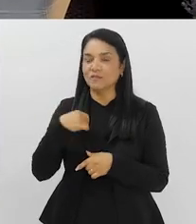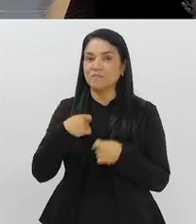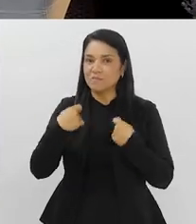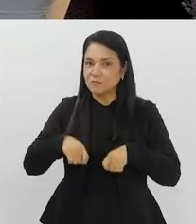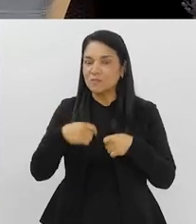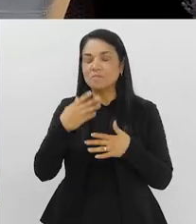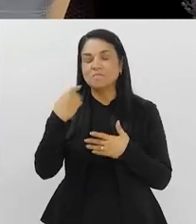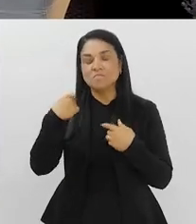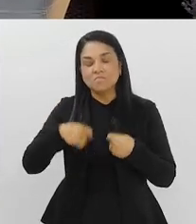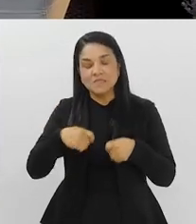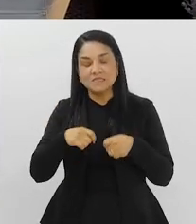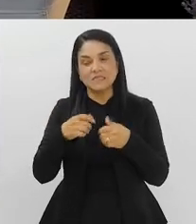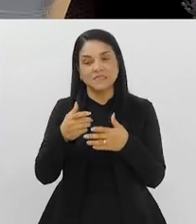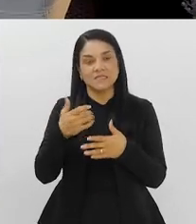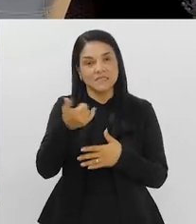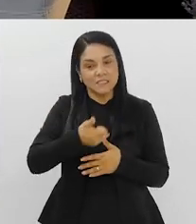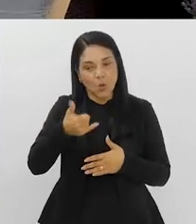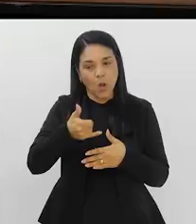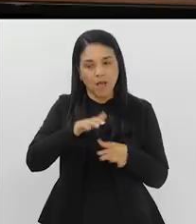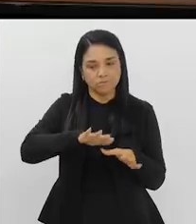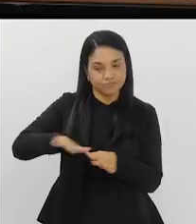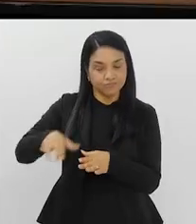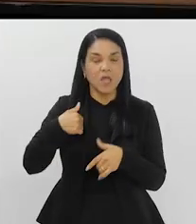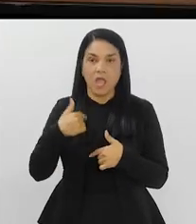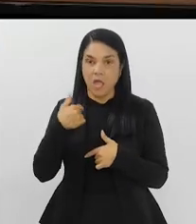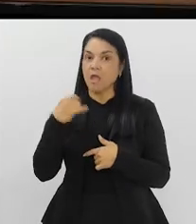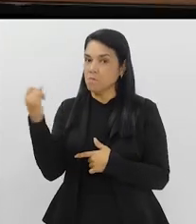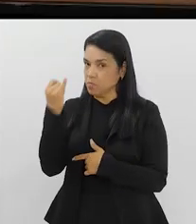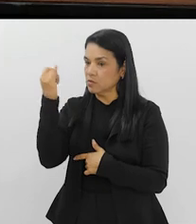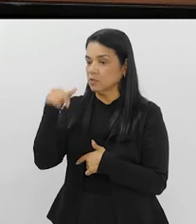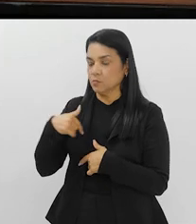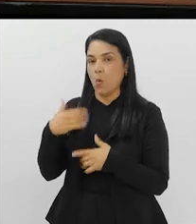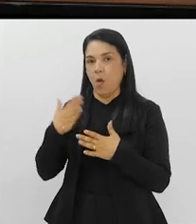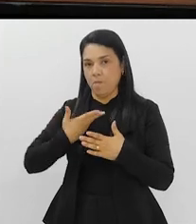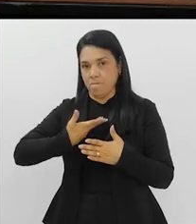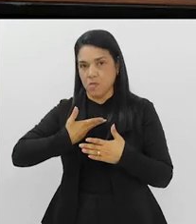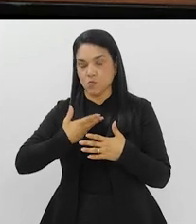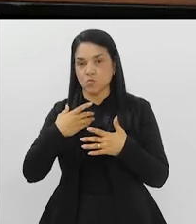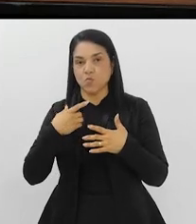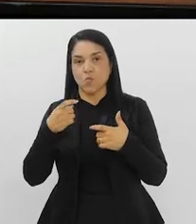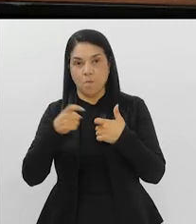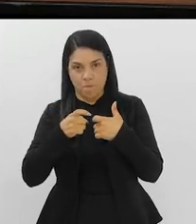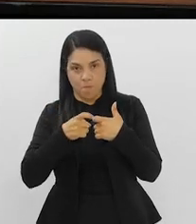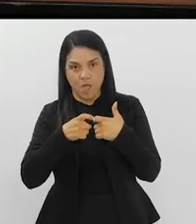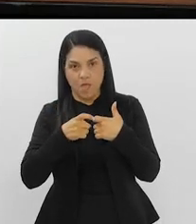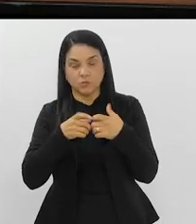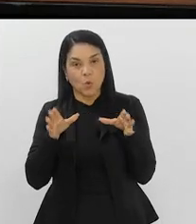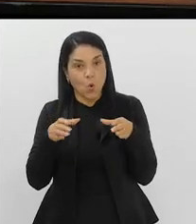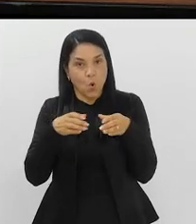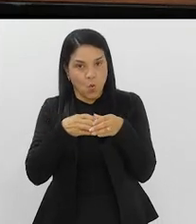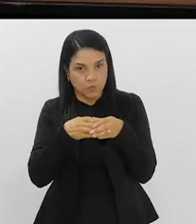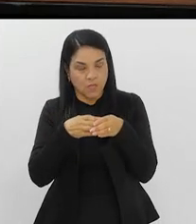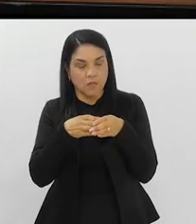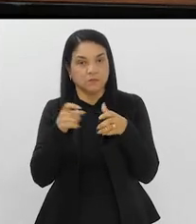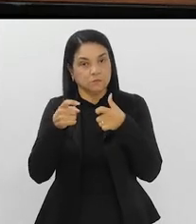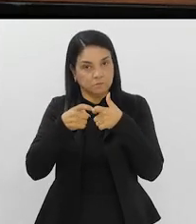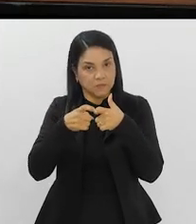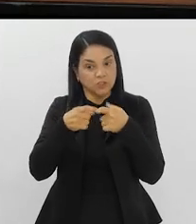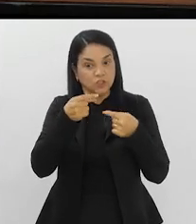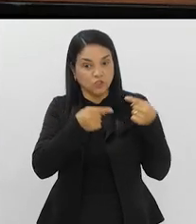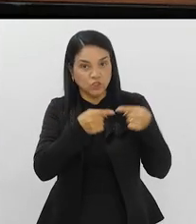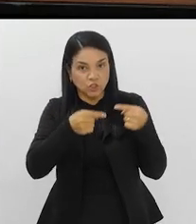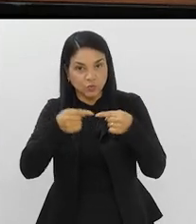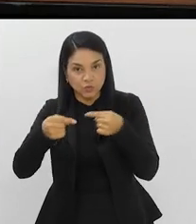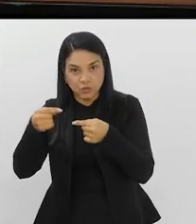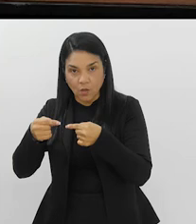celular, né, ou desligar, enfim. Importante, você sabe que saiu recentemente uma matéria de um colega médico, porque há na comunidade